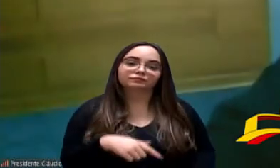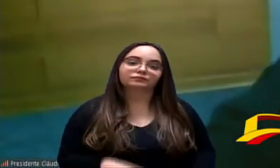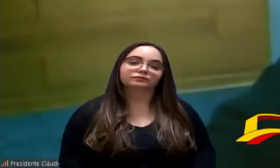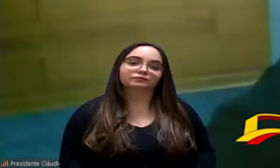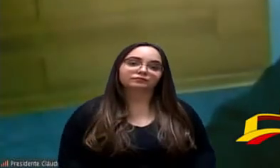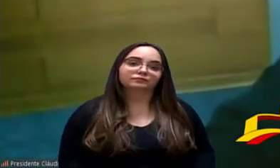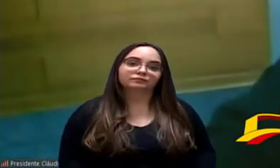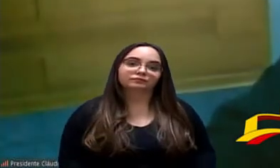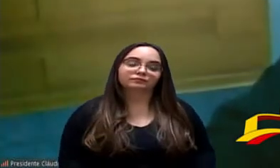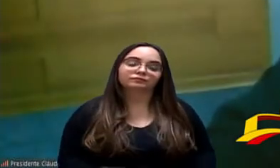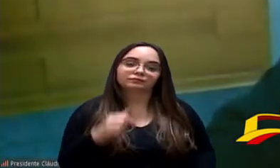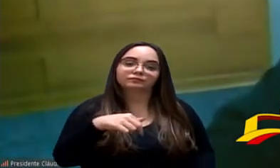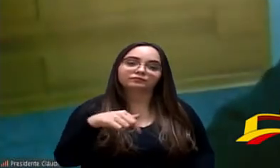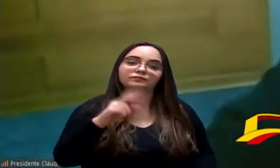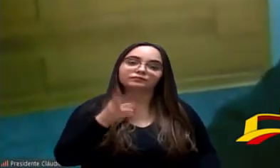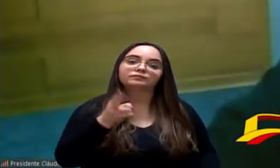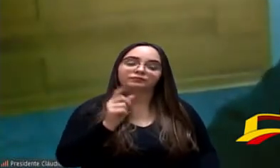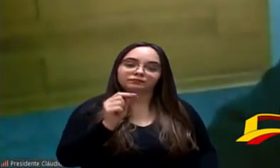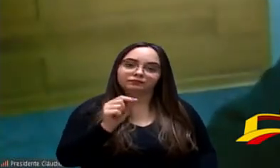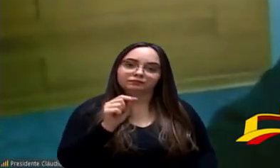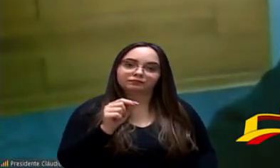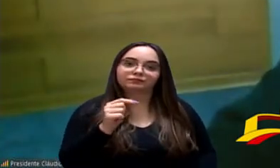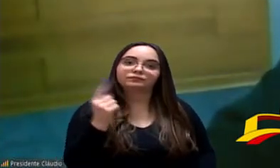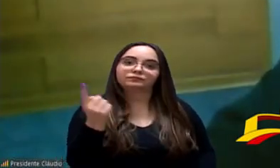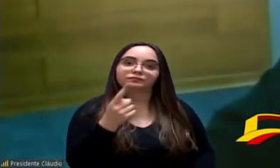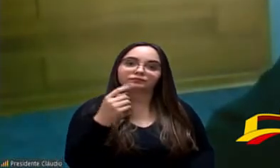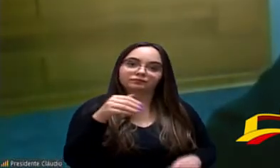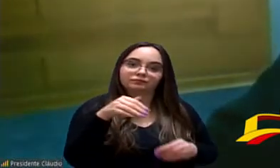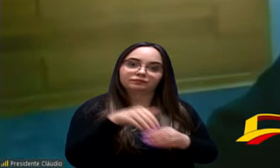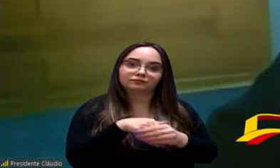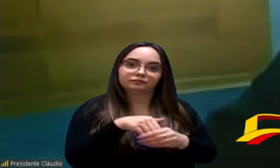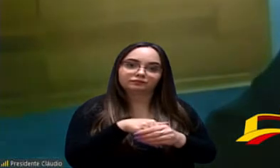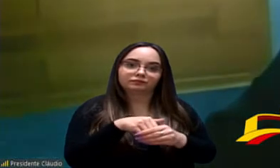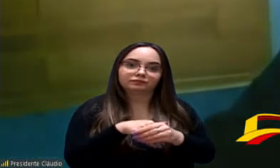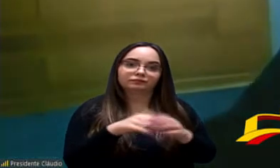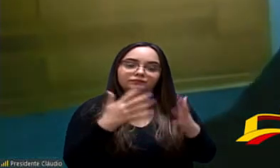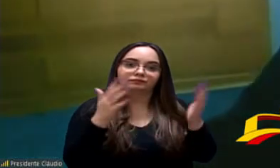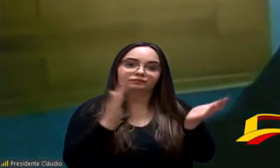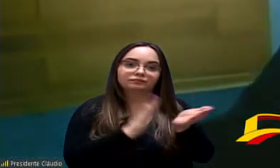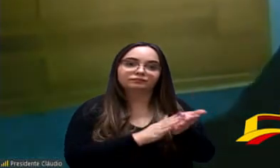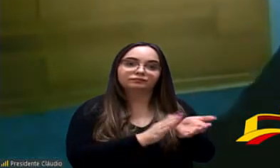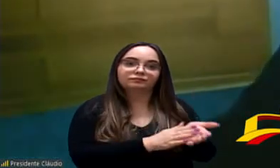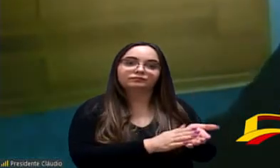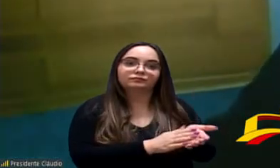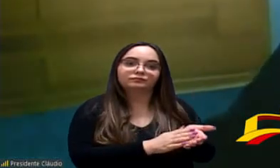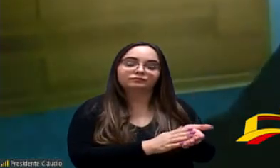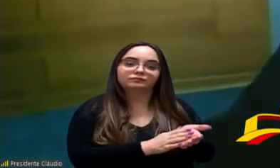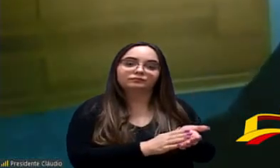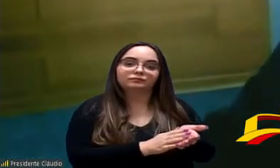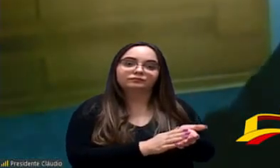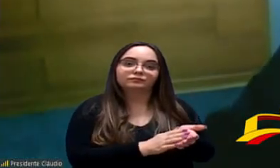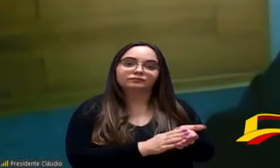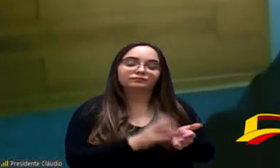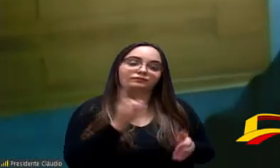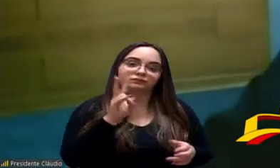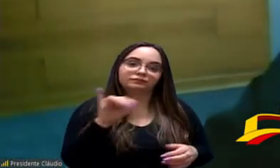Nós, sempre aqui, foi falado os votos de congratulações, a gente vai ter que começar a